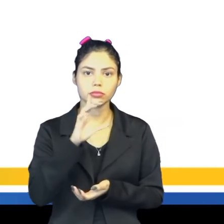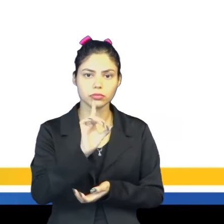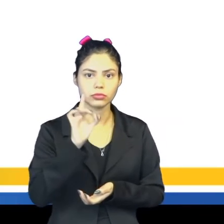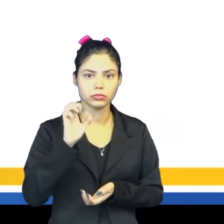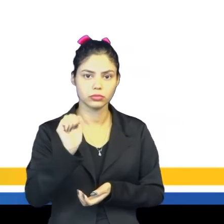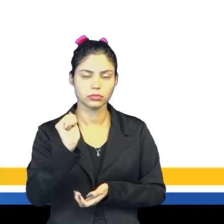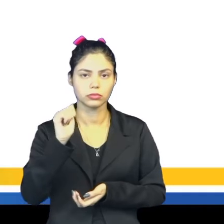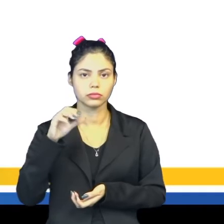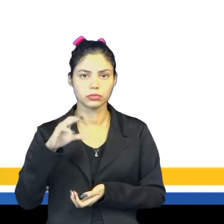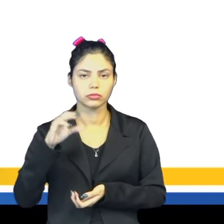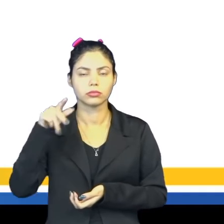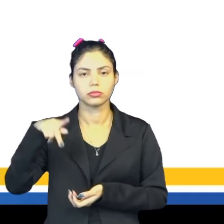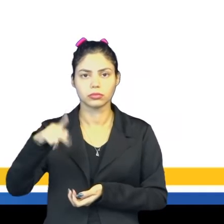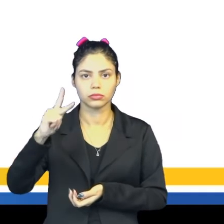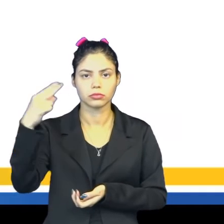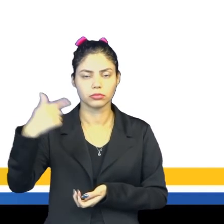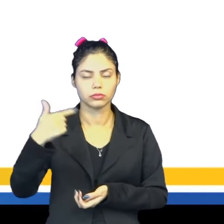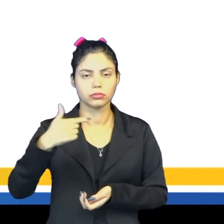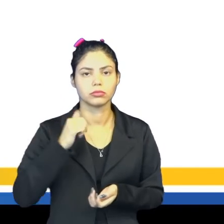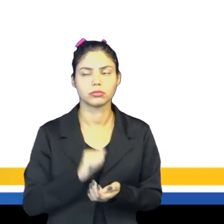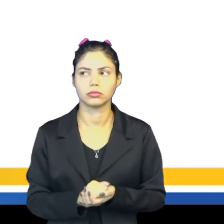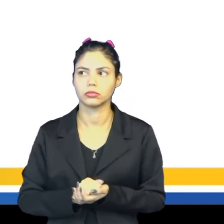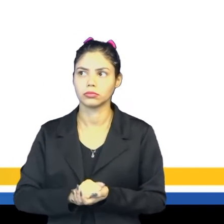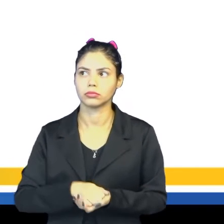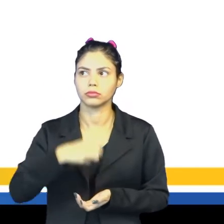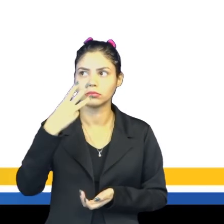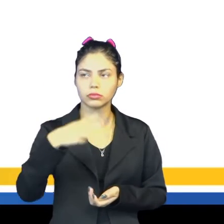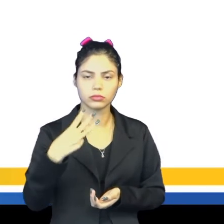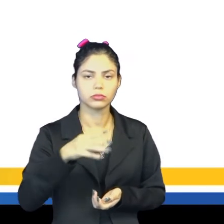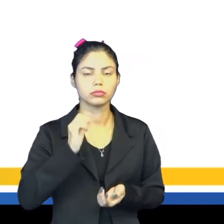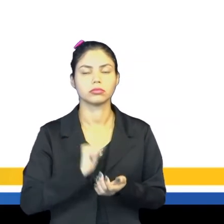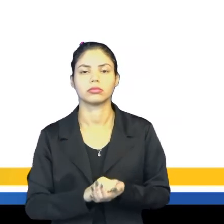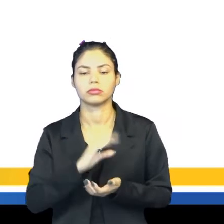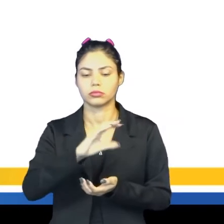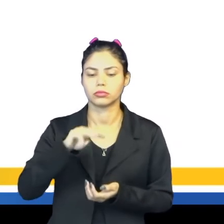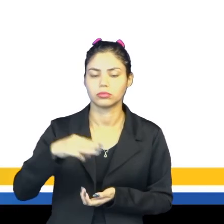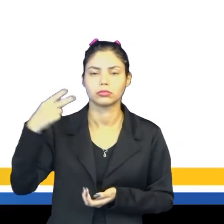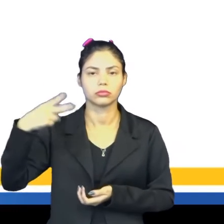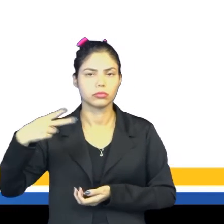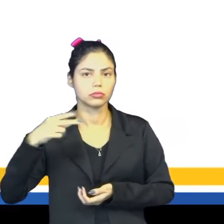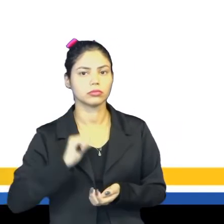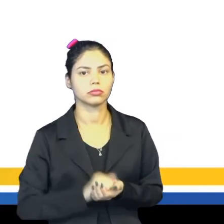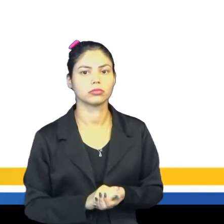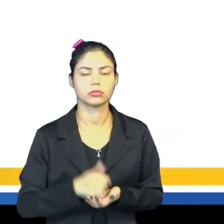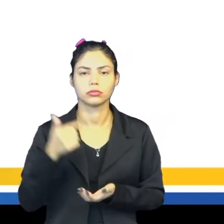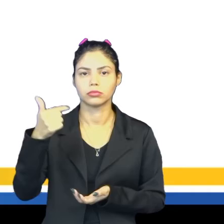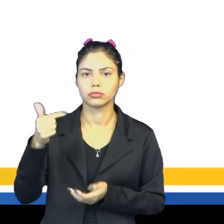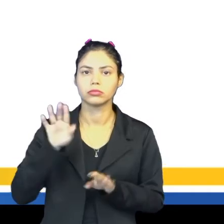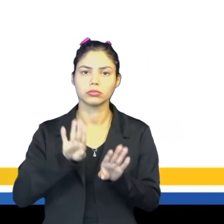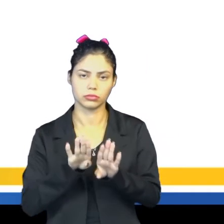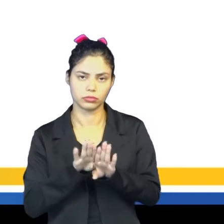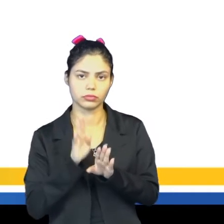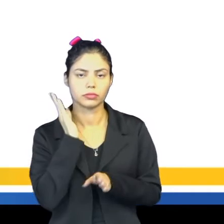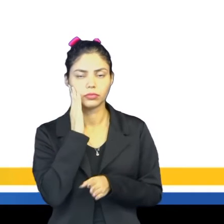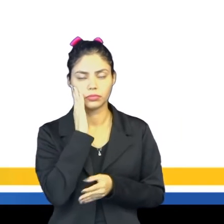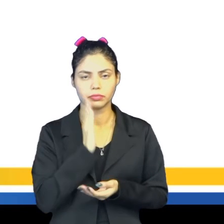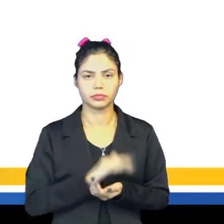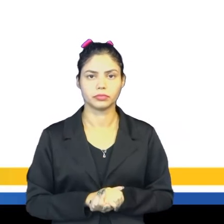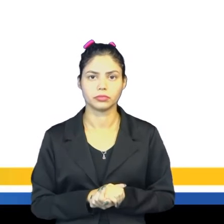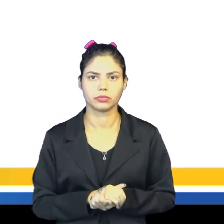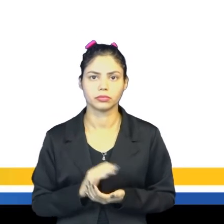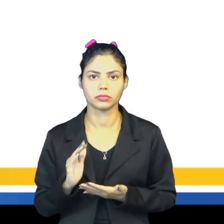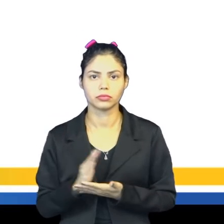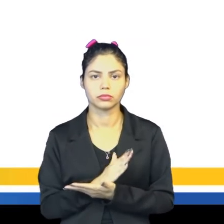ao quadrado. E os submúltiplos, decímetros quadrados, centímetros quadrados e milímetros quadrados.